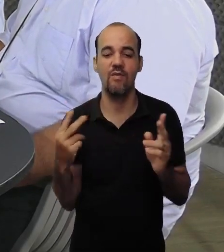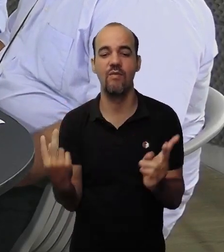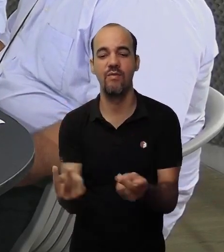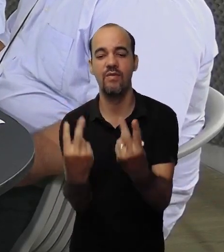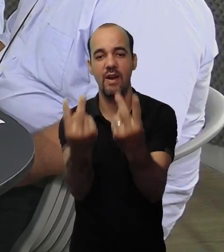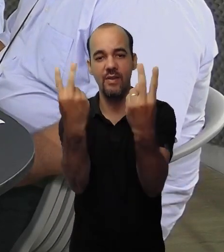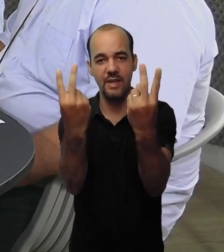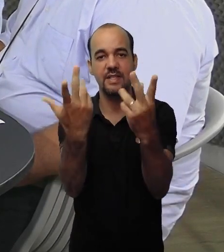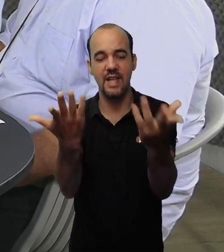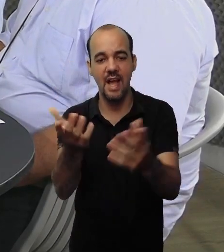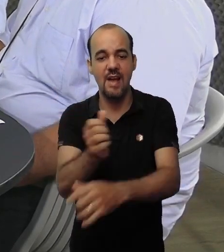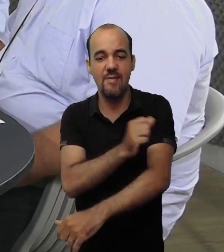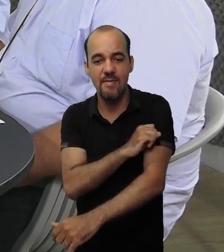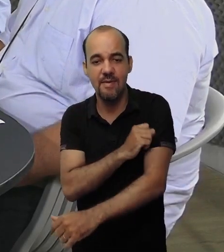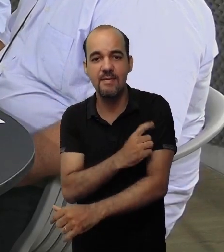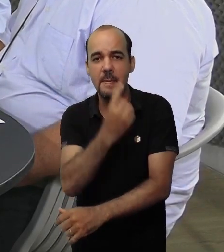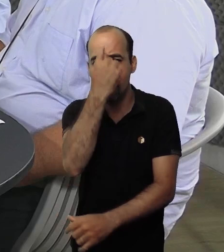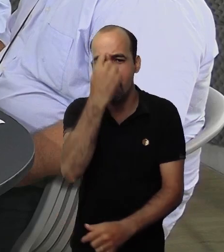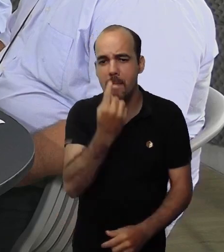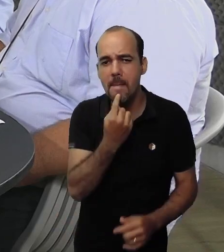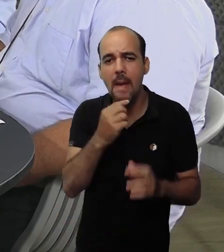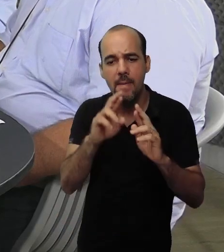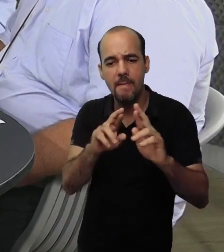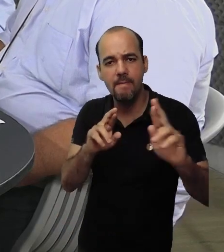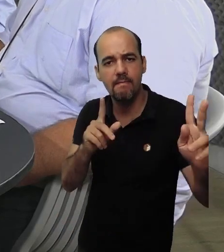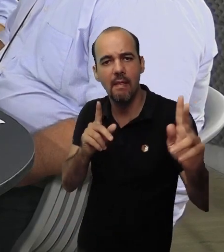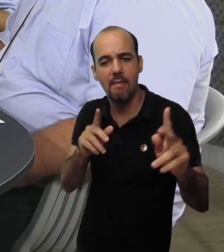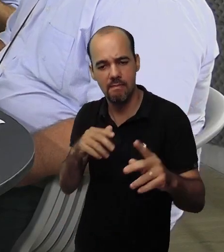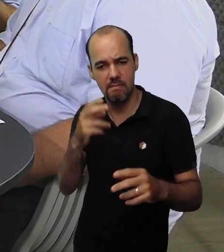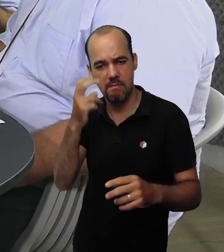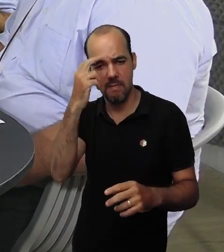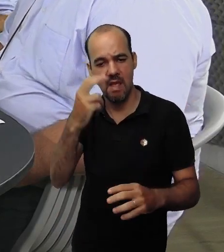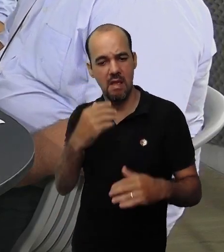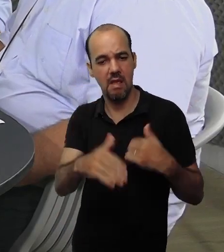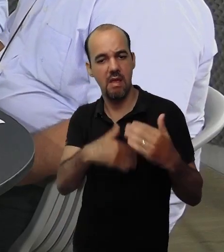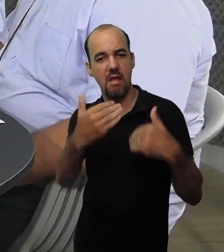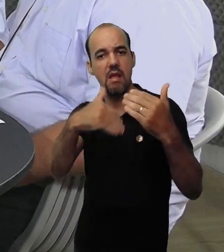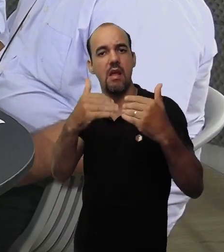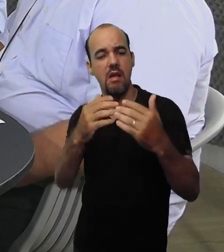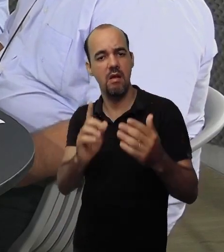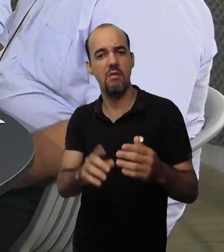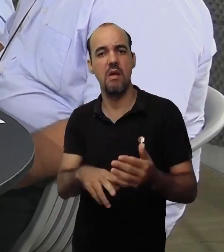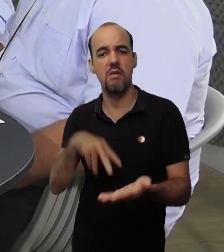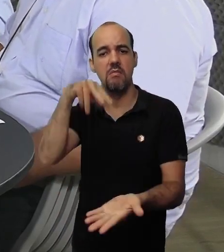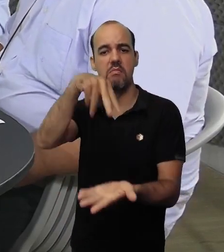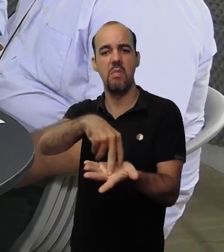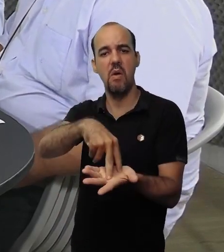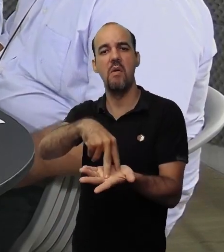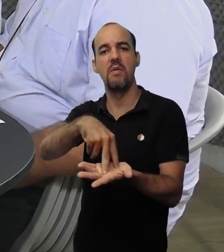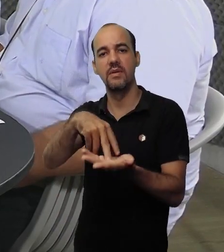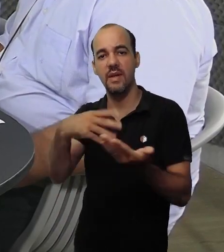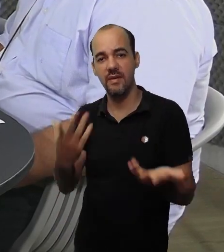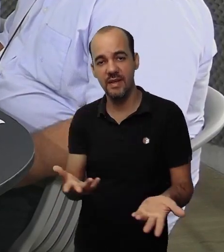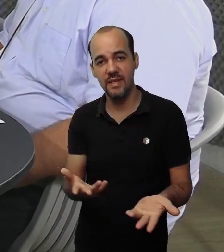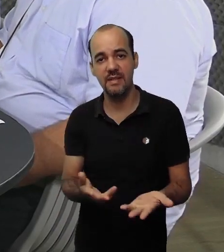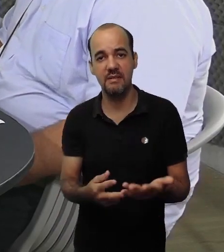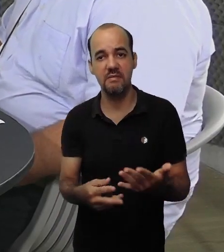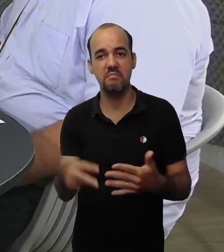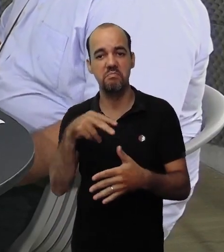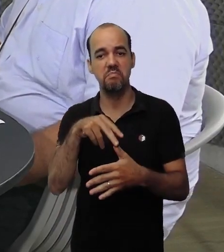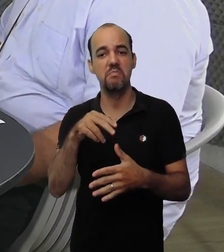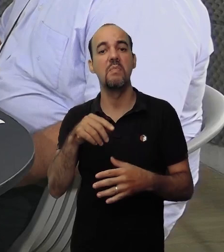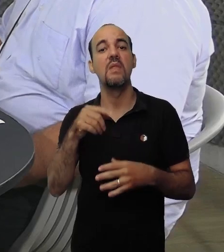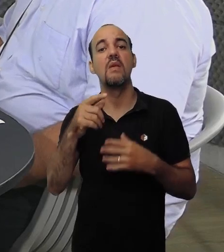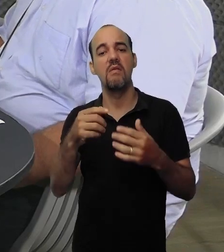aquele estudante que tem um perfil diferenciado, então ele vai ser um estudante protagonista. Então, assim, isso é muito importante,